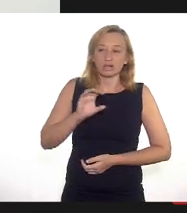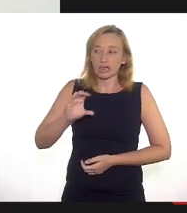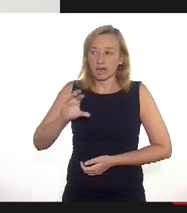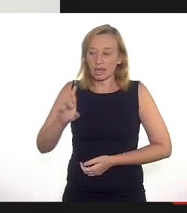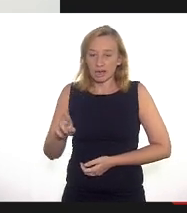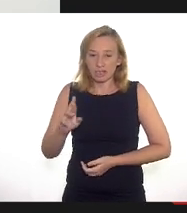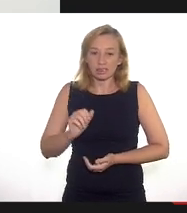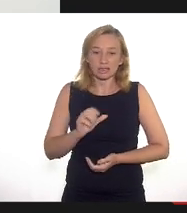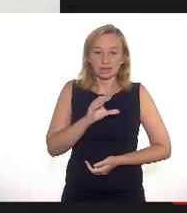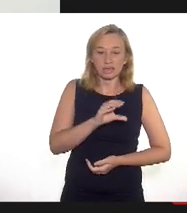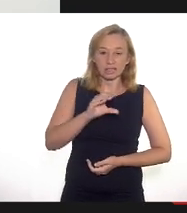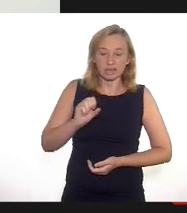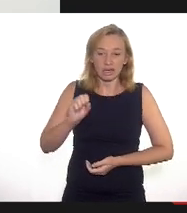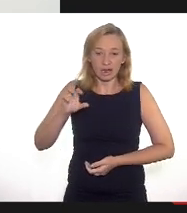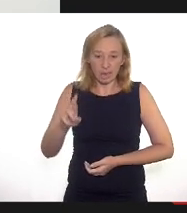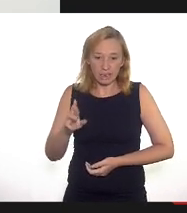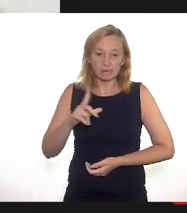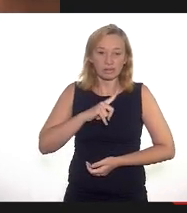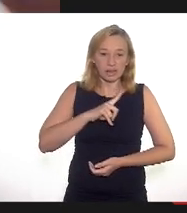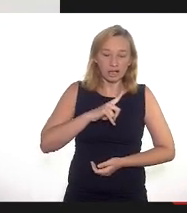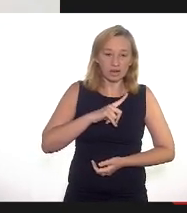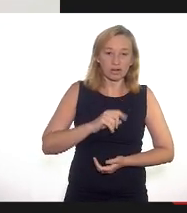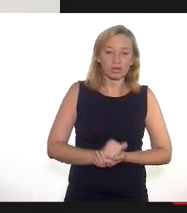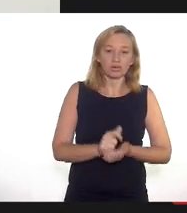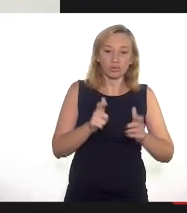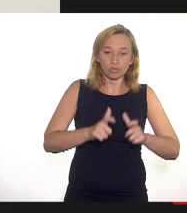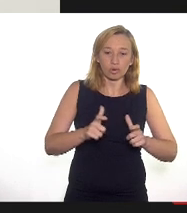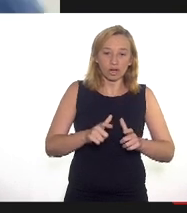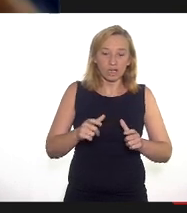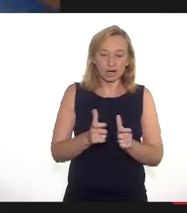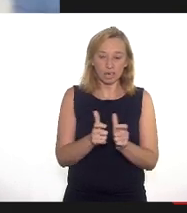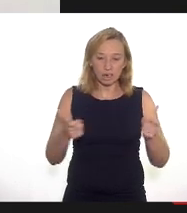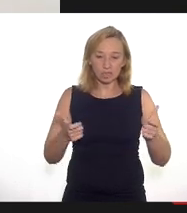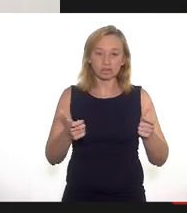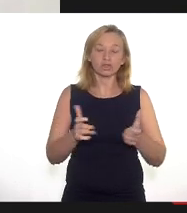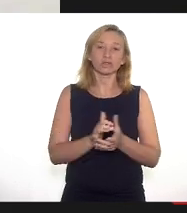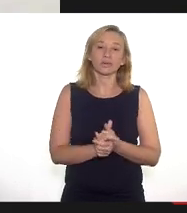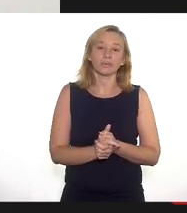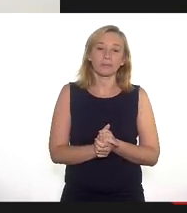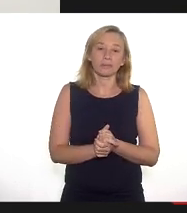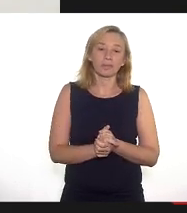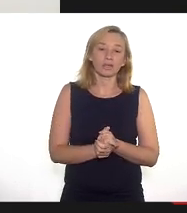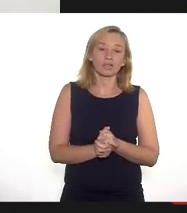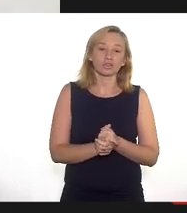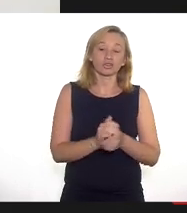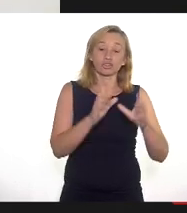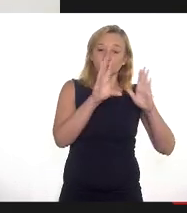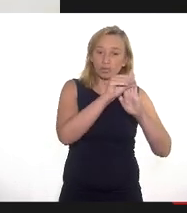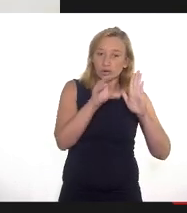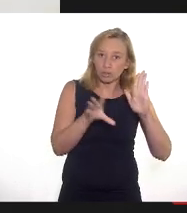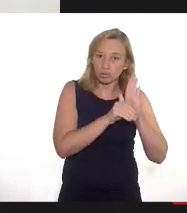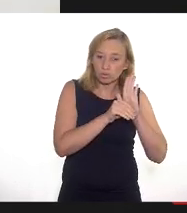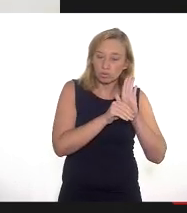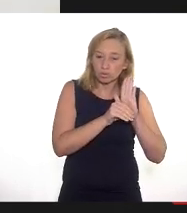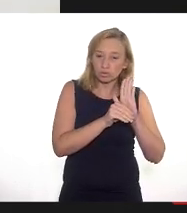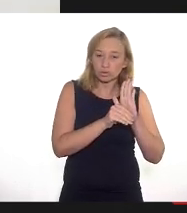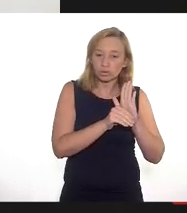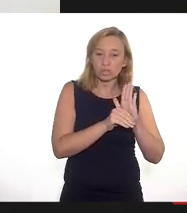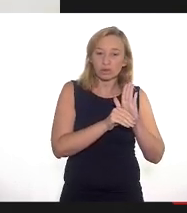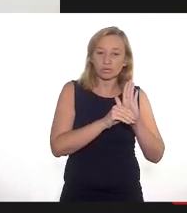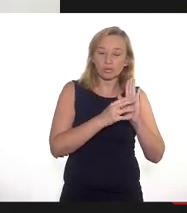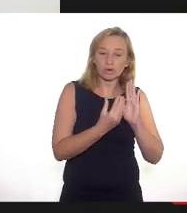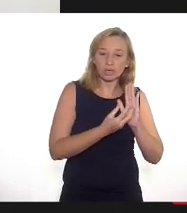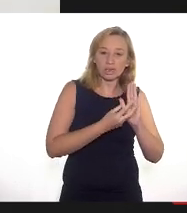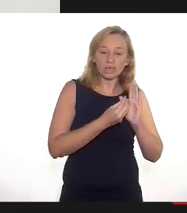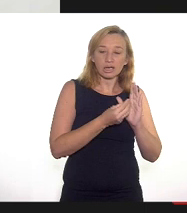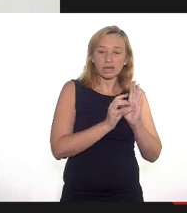Porque o CCERJ tem um repositório enorme de conteúdo e que foi totalmente